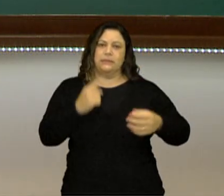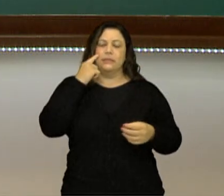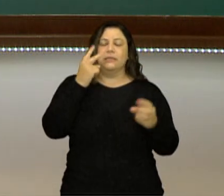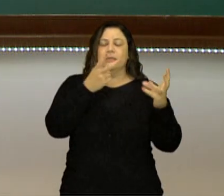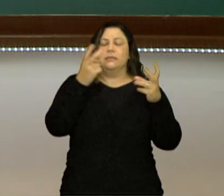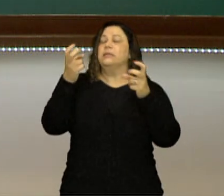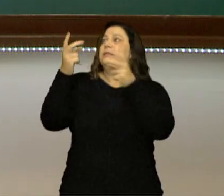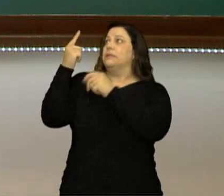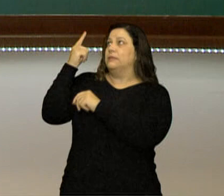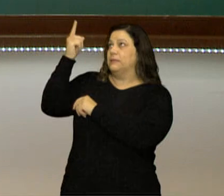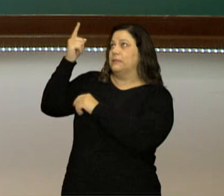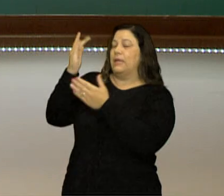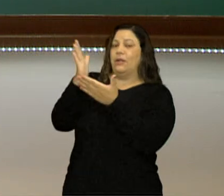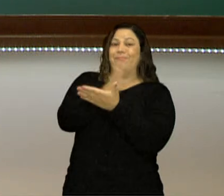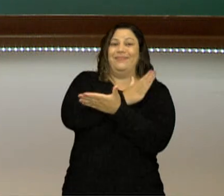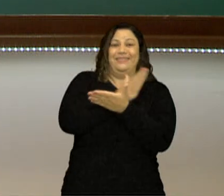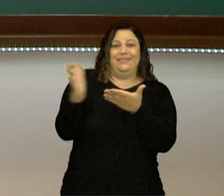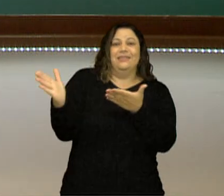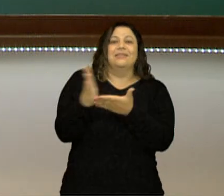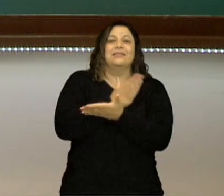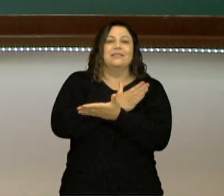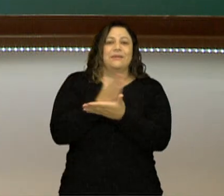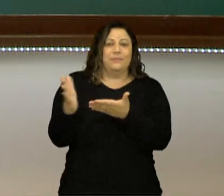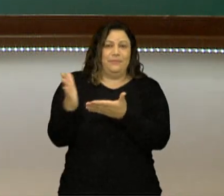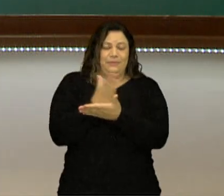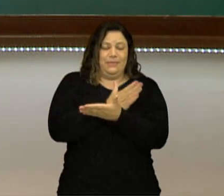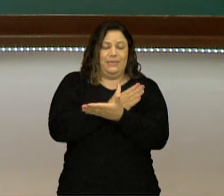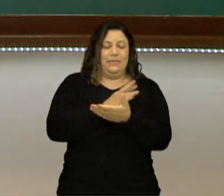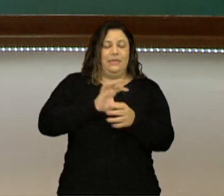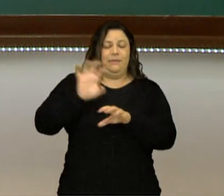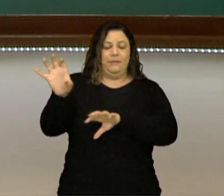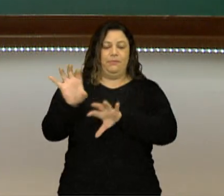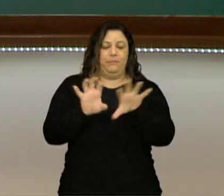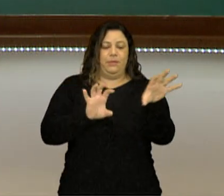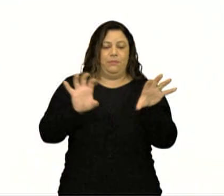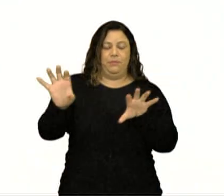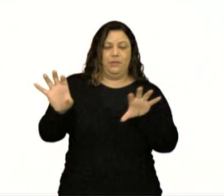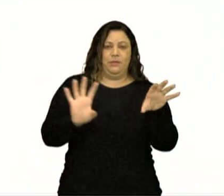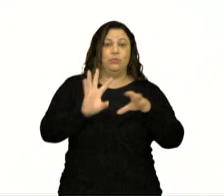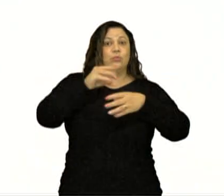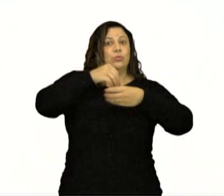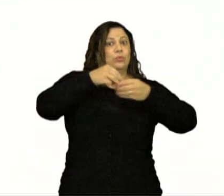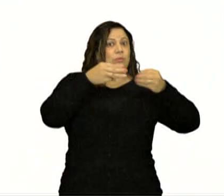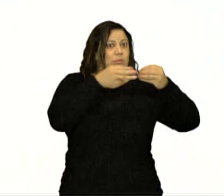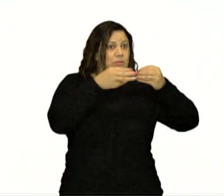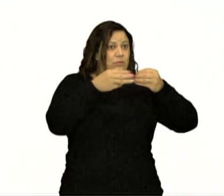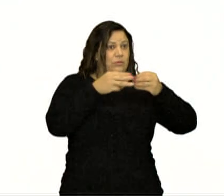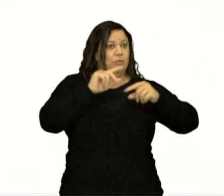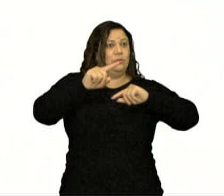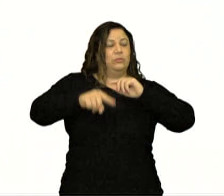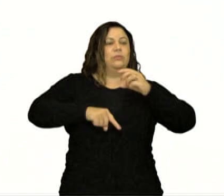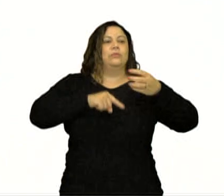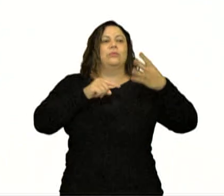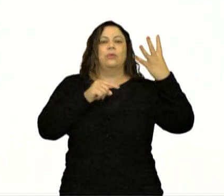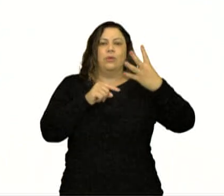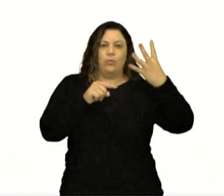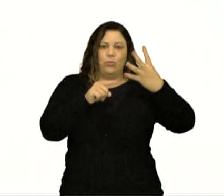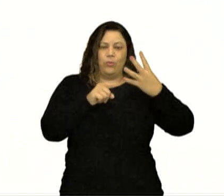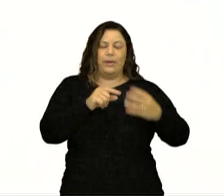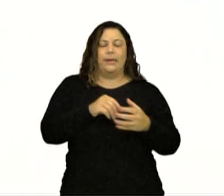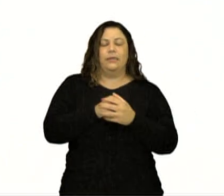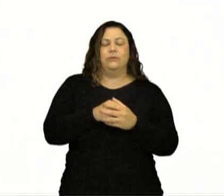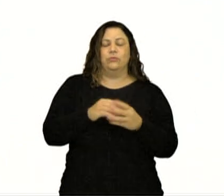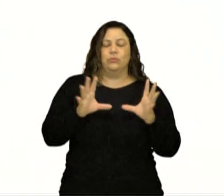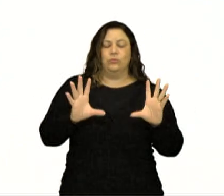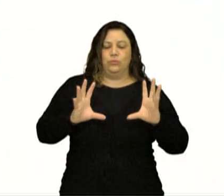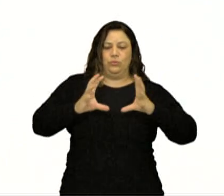as cromátides irmãs serão separadas, levadas cada uma para um polo da célula, e aí a telófase, que descondensa os cromossomos, a